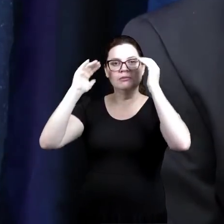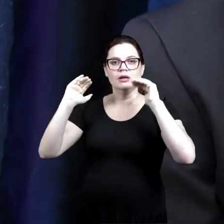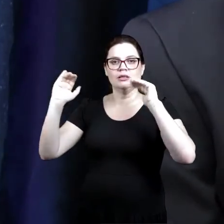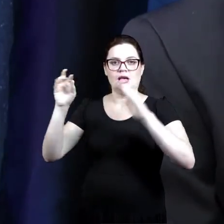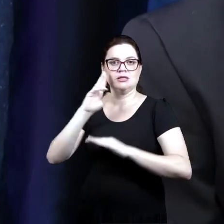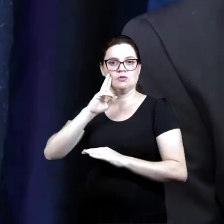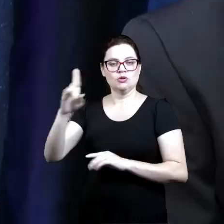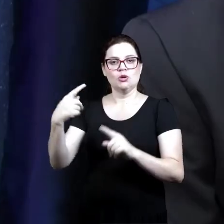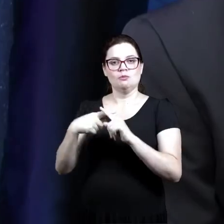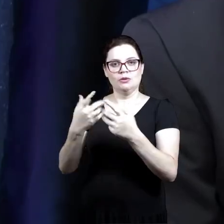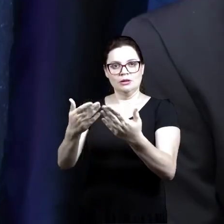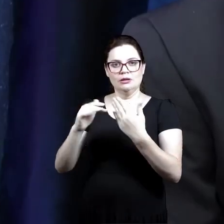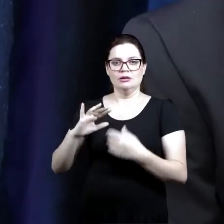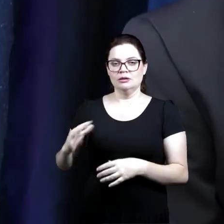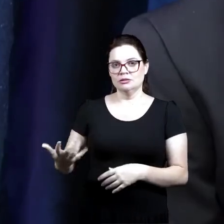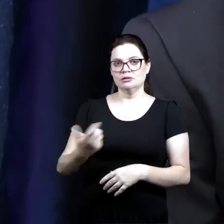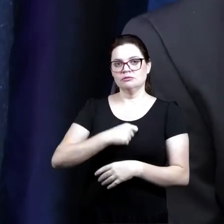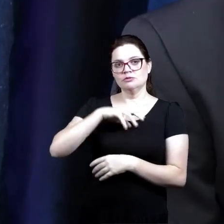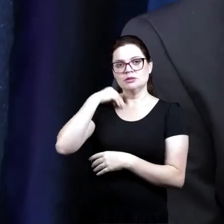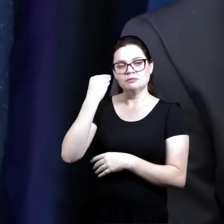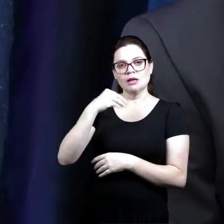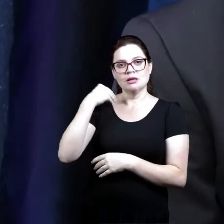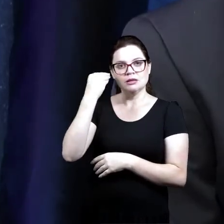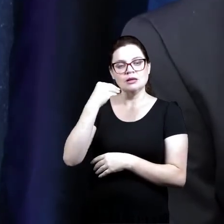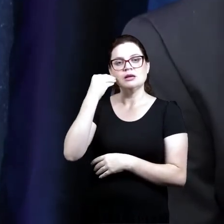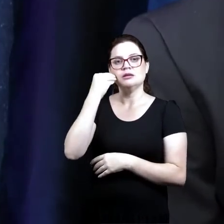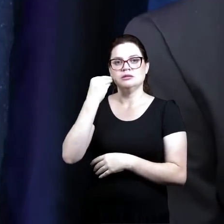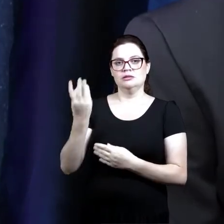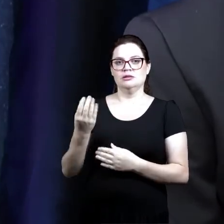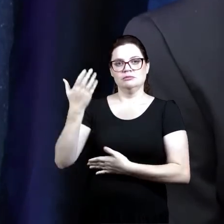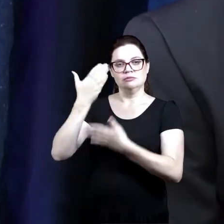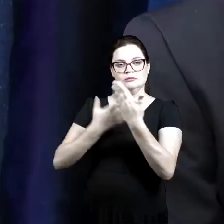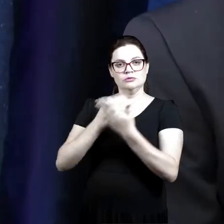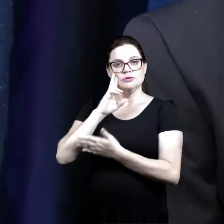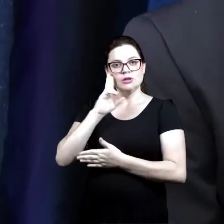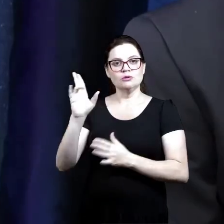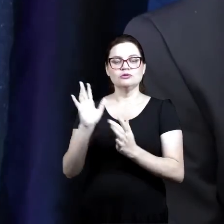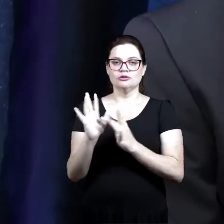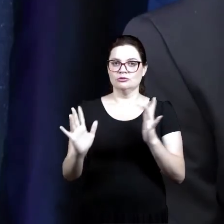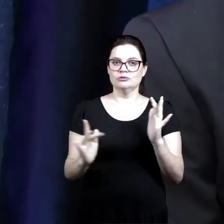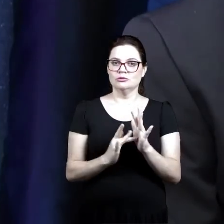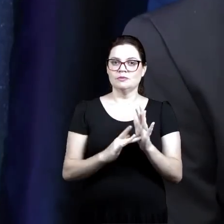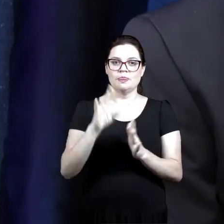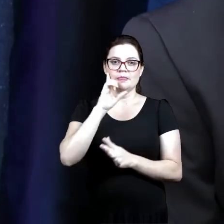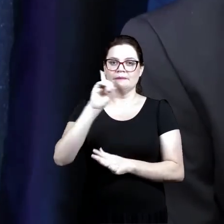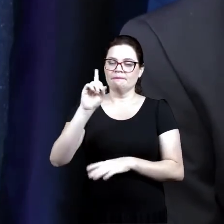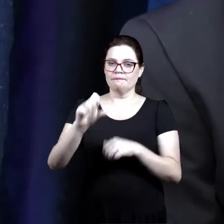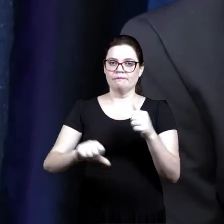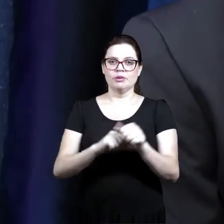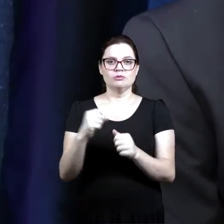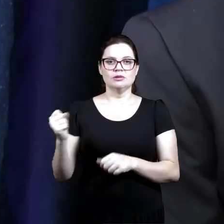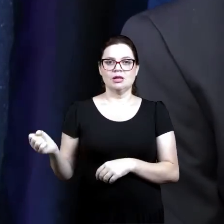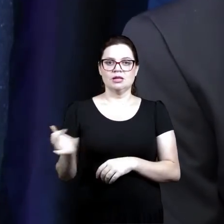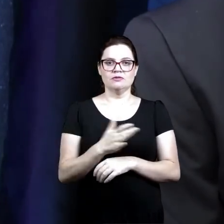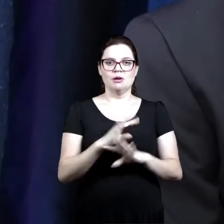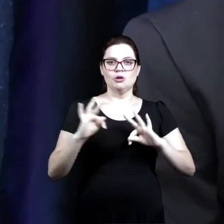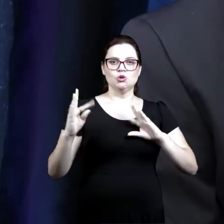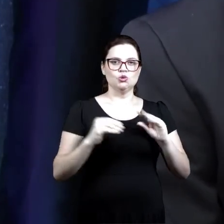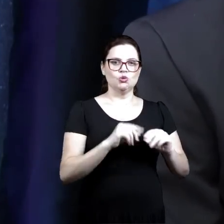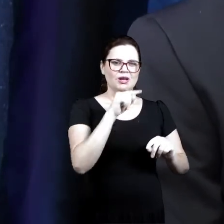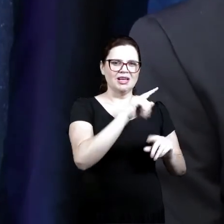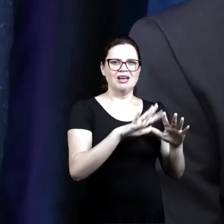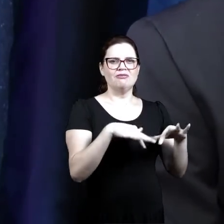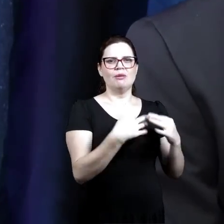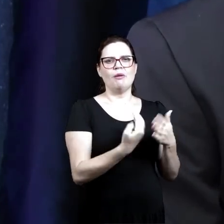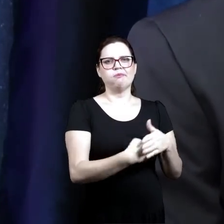para o caminho da salvação, para a experiência da vida na presença do Senhor, quer dizer, Deus transforma toda a tradição,